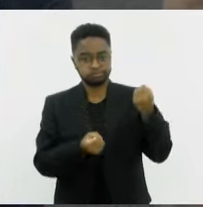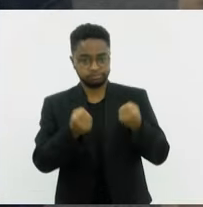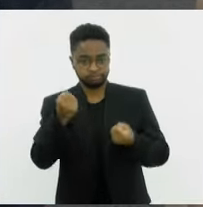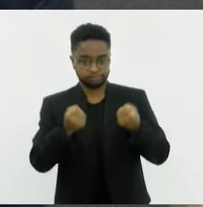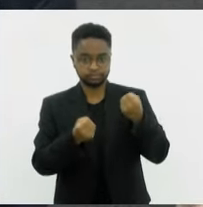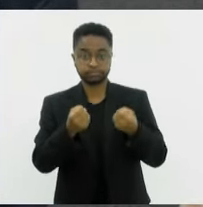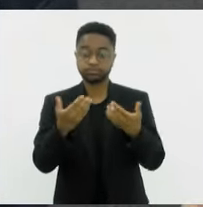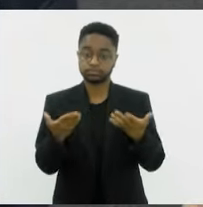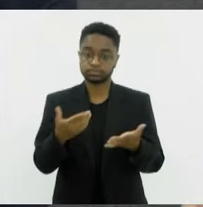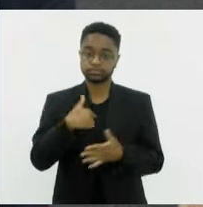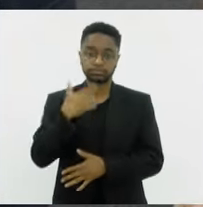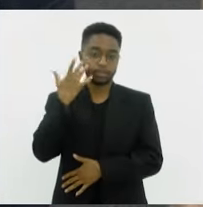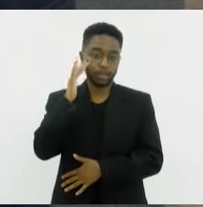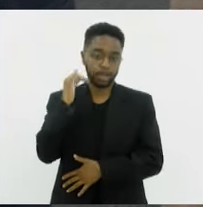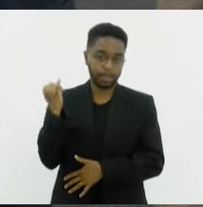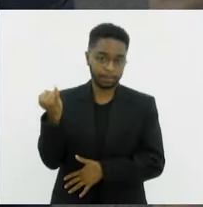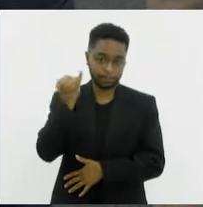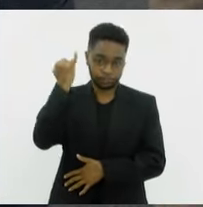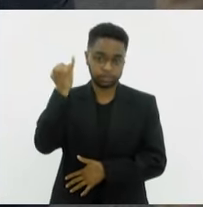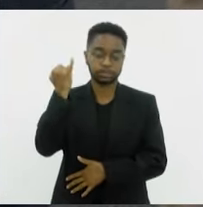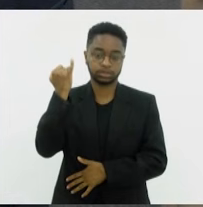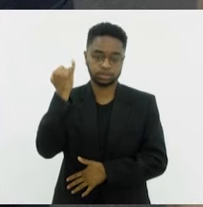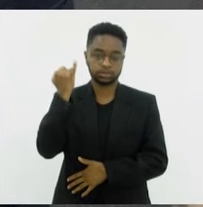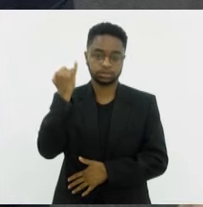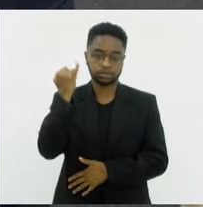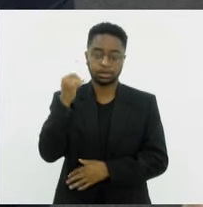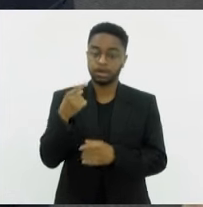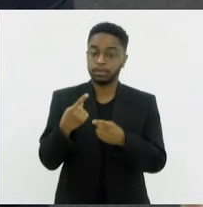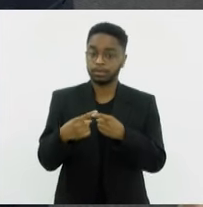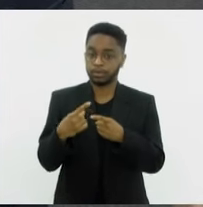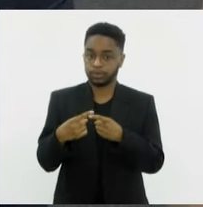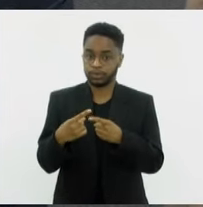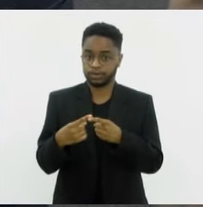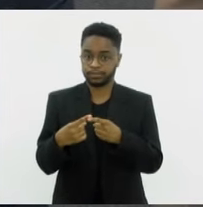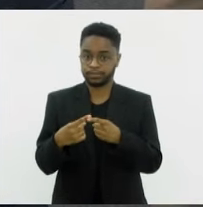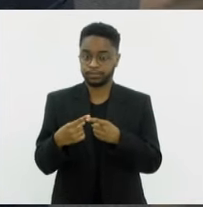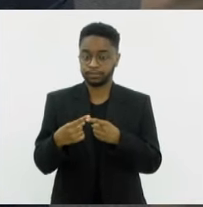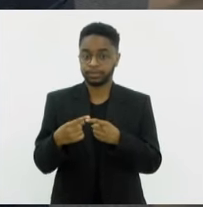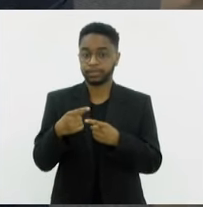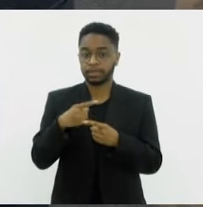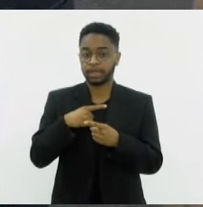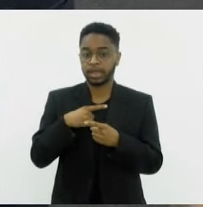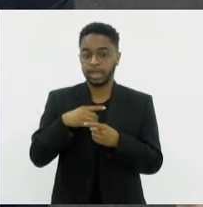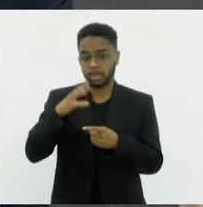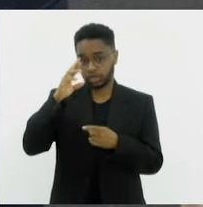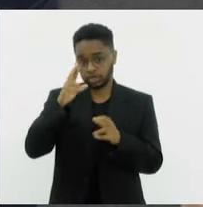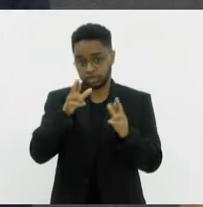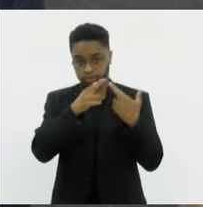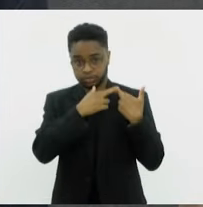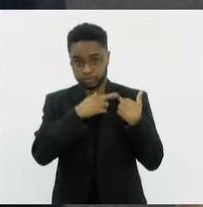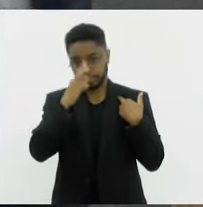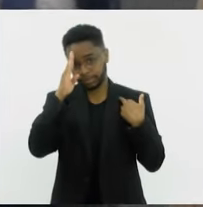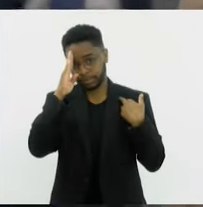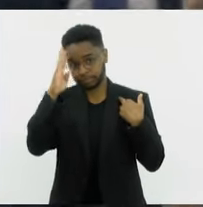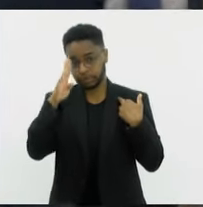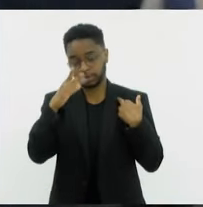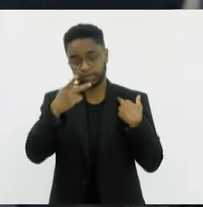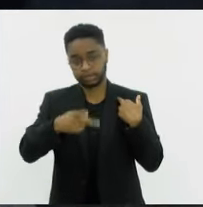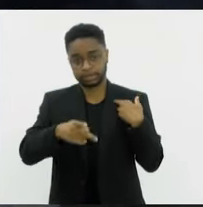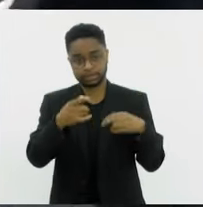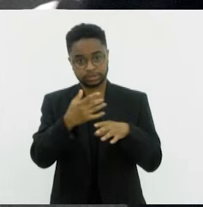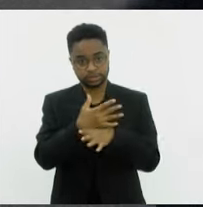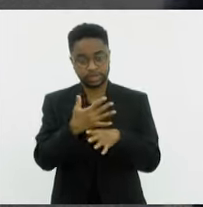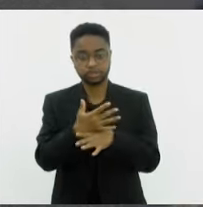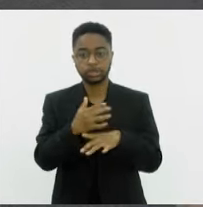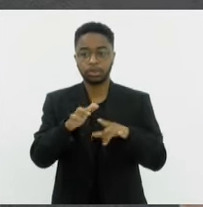pertinente, deputado Anderson, pelo seguinte, os principais responsáveis na cidade pela poluição do ar e